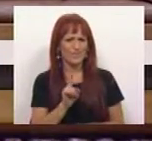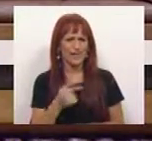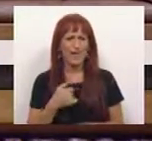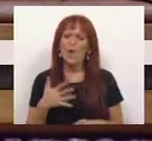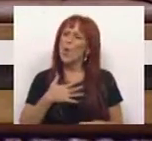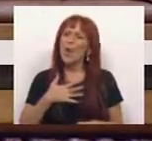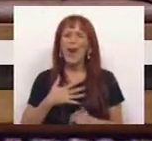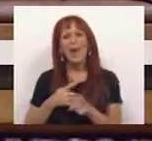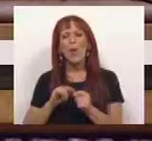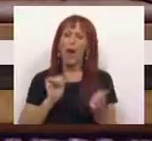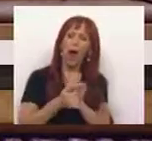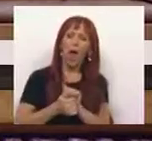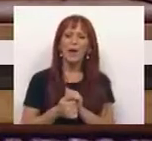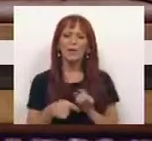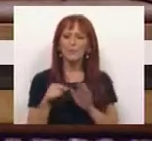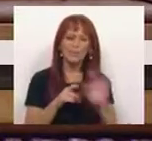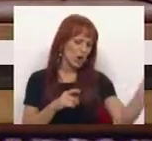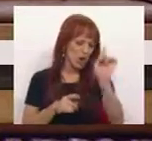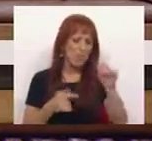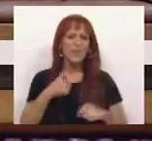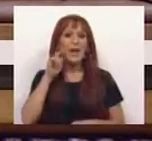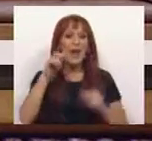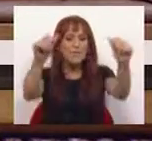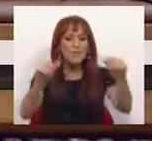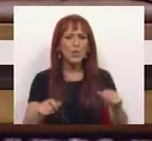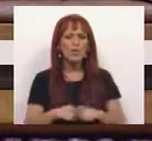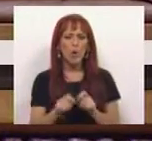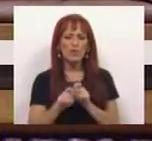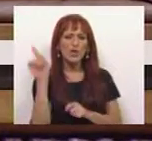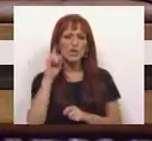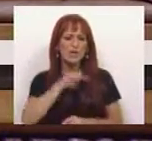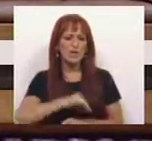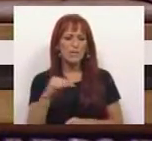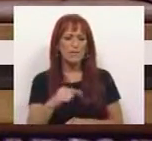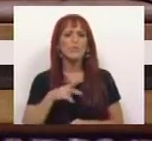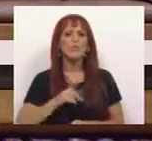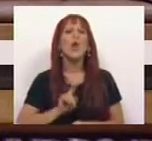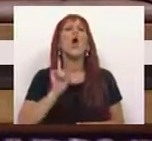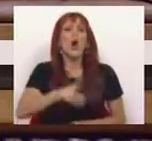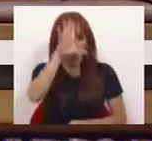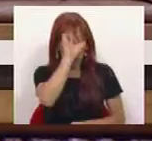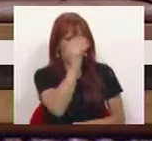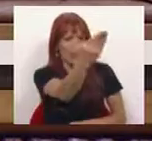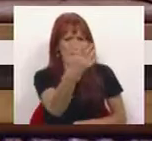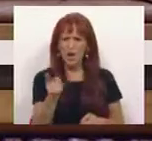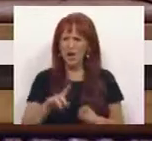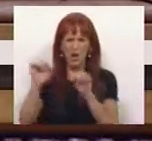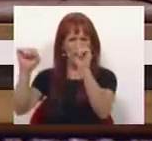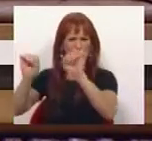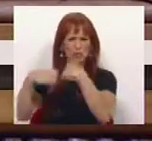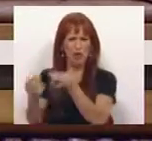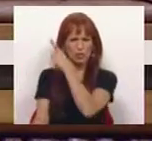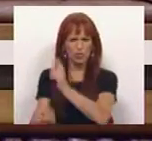Não queiramos, portanto, inverter as premissas. Quem fixa ou define o valor do salário mínimo nacional é o Governo e não a